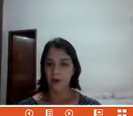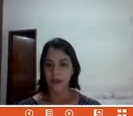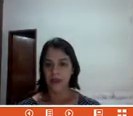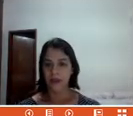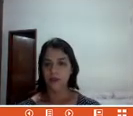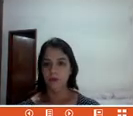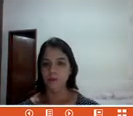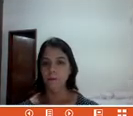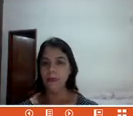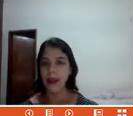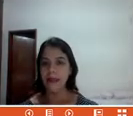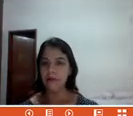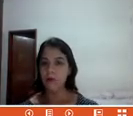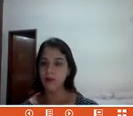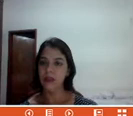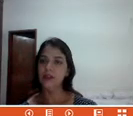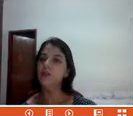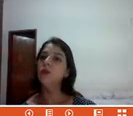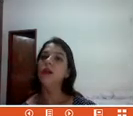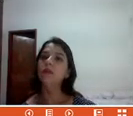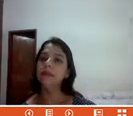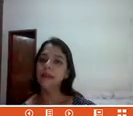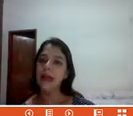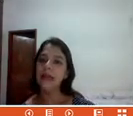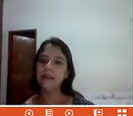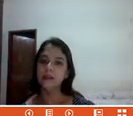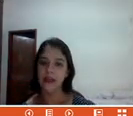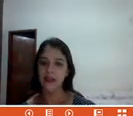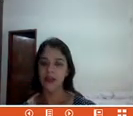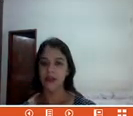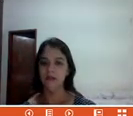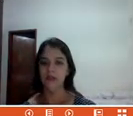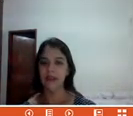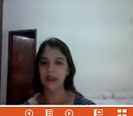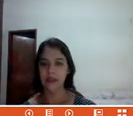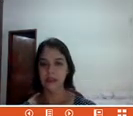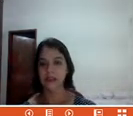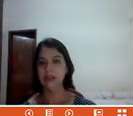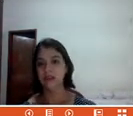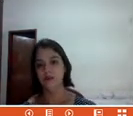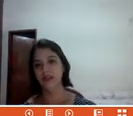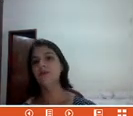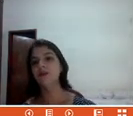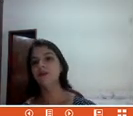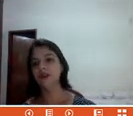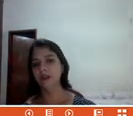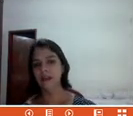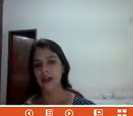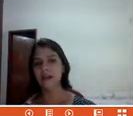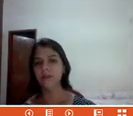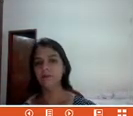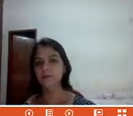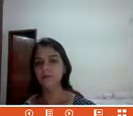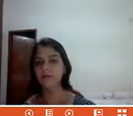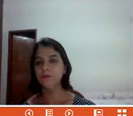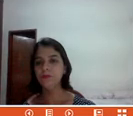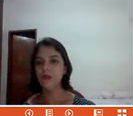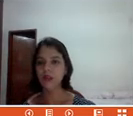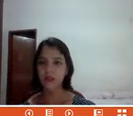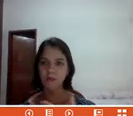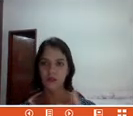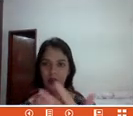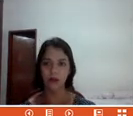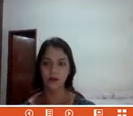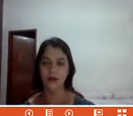são importantes. Mais importante do que os sinais, eu até diria a vocês, que são as expressões faciais.